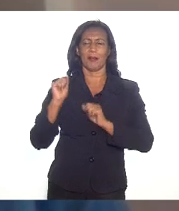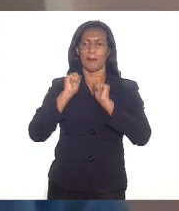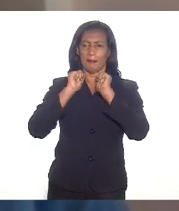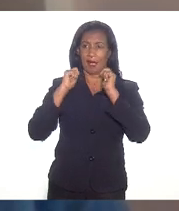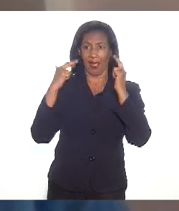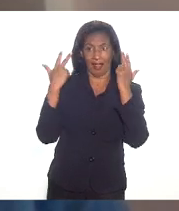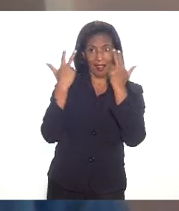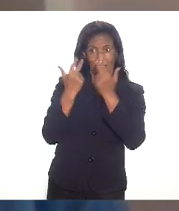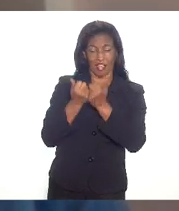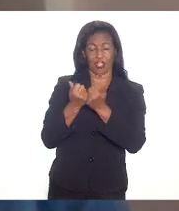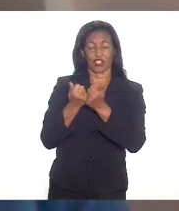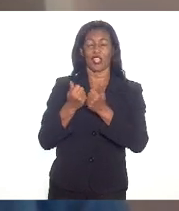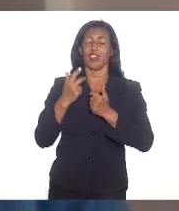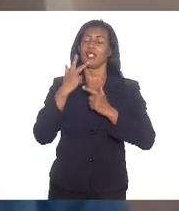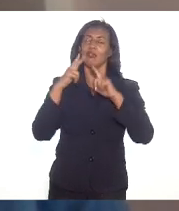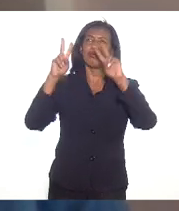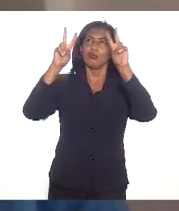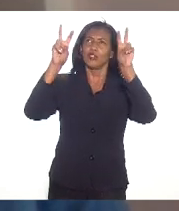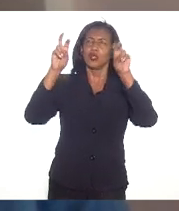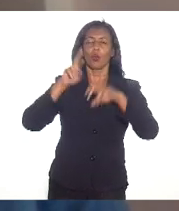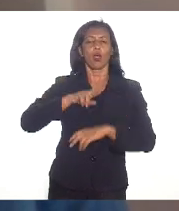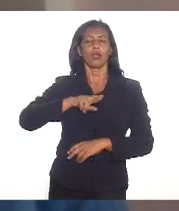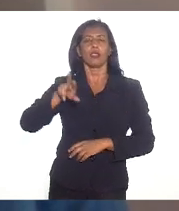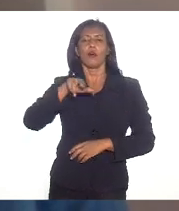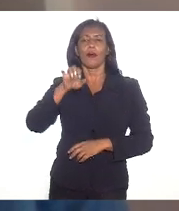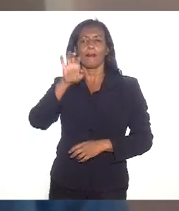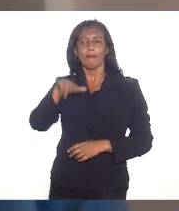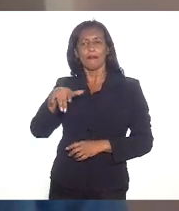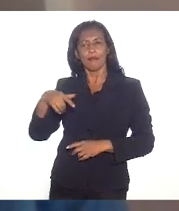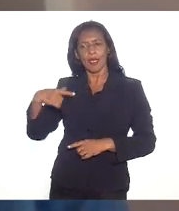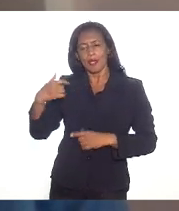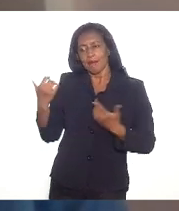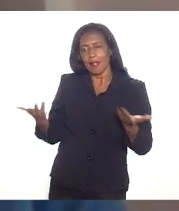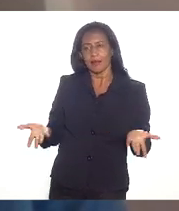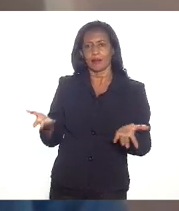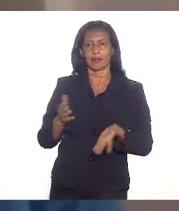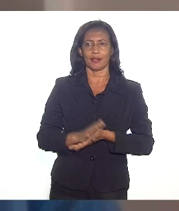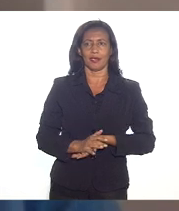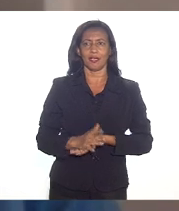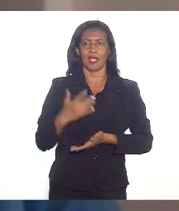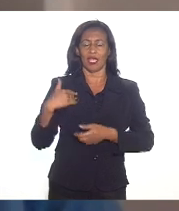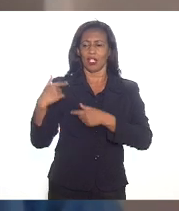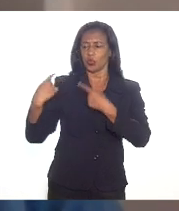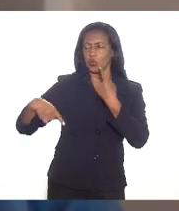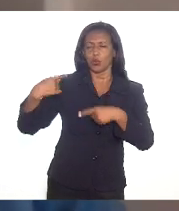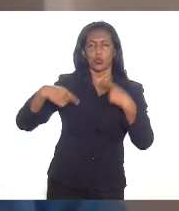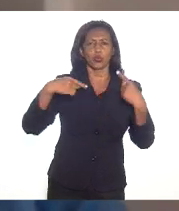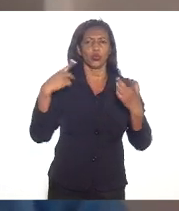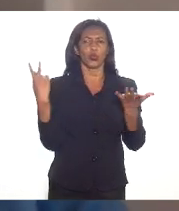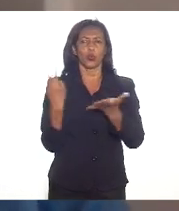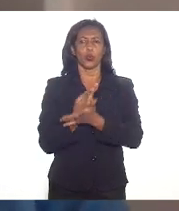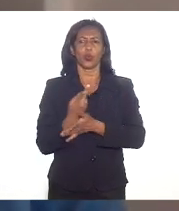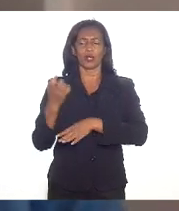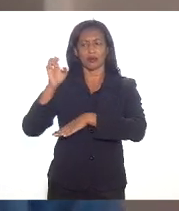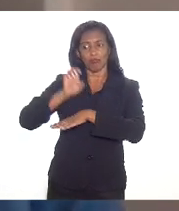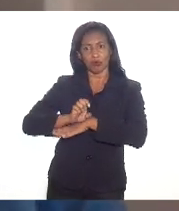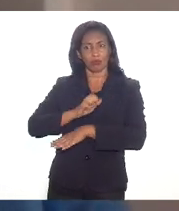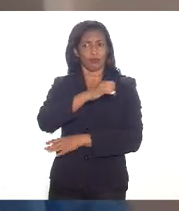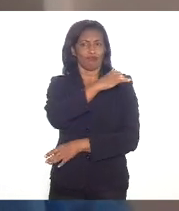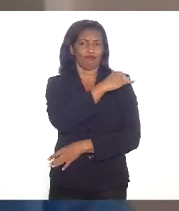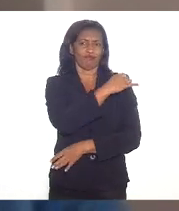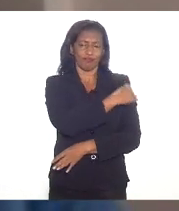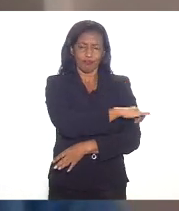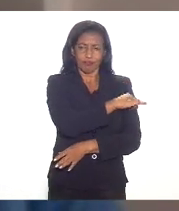assim, exatamente para procurar discutir, quer dizer, sensos comuns que existem no Estado do Rio de Janeiro, e que a gente acredita, nosso